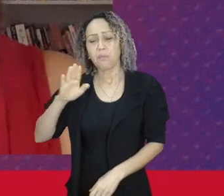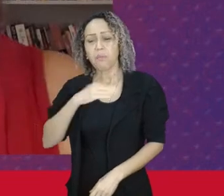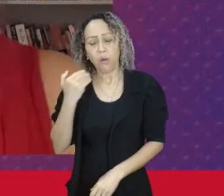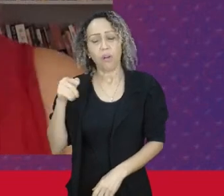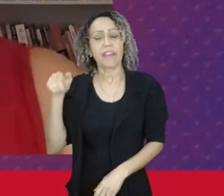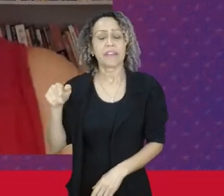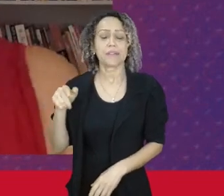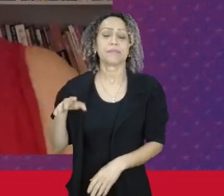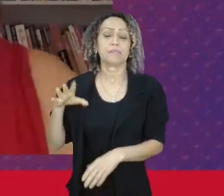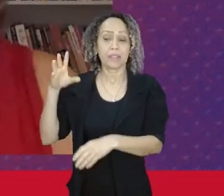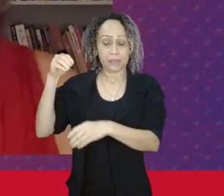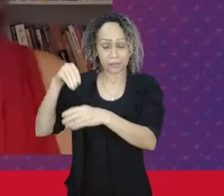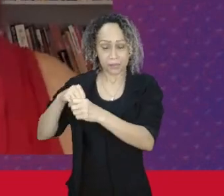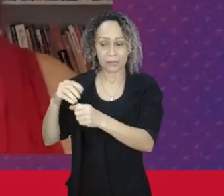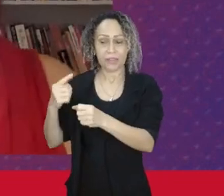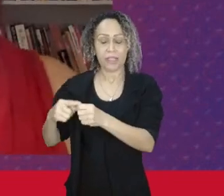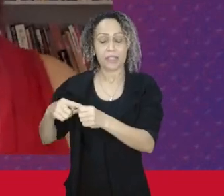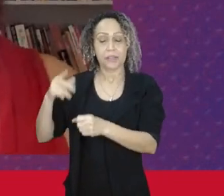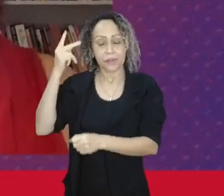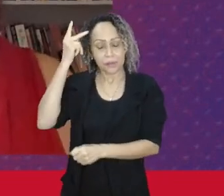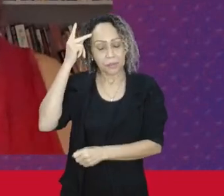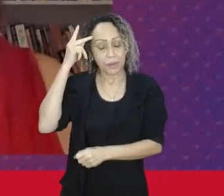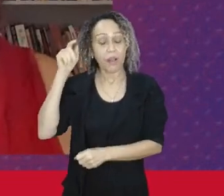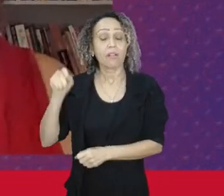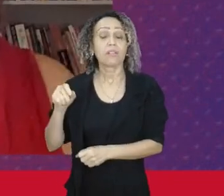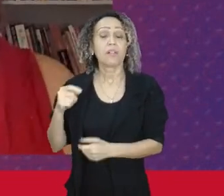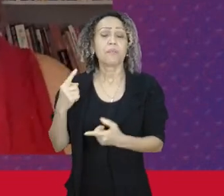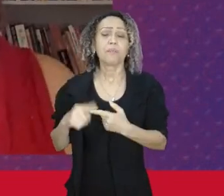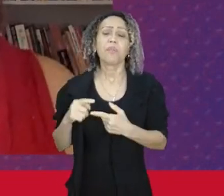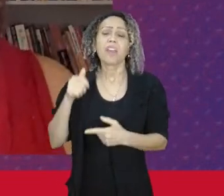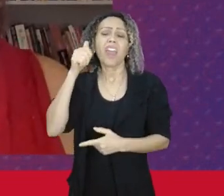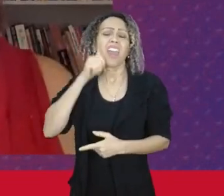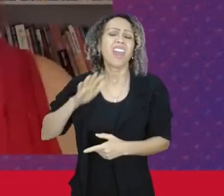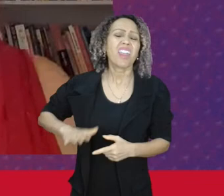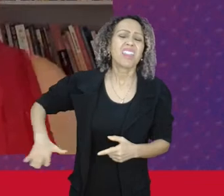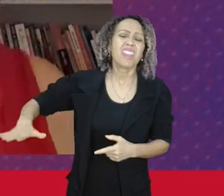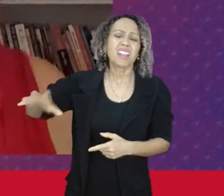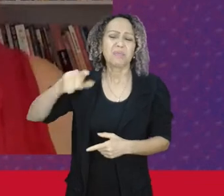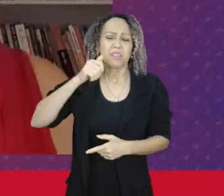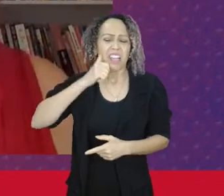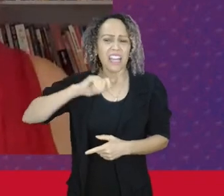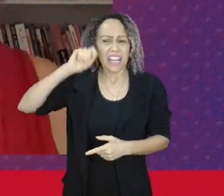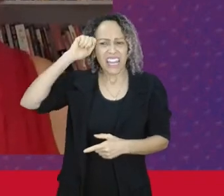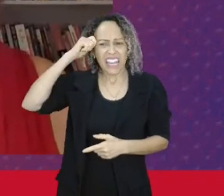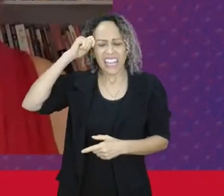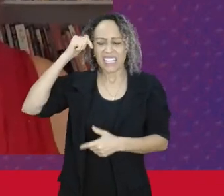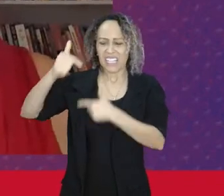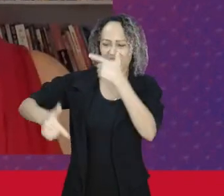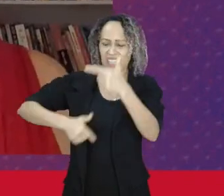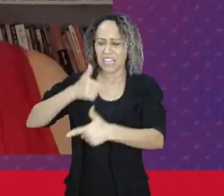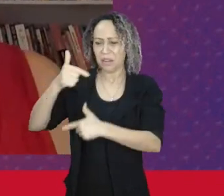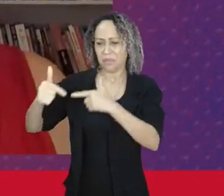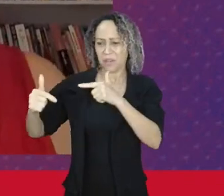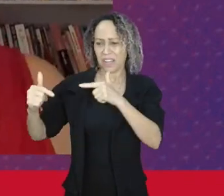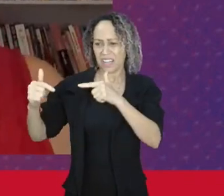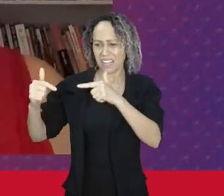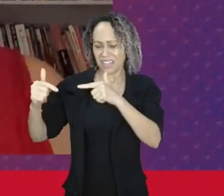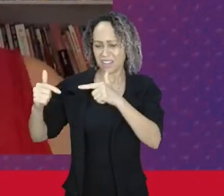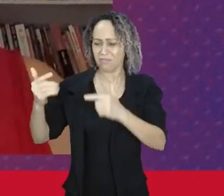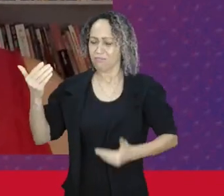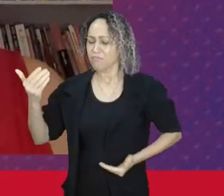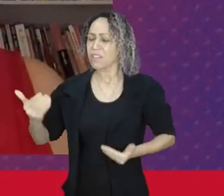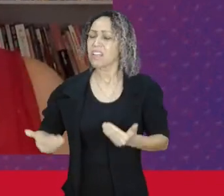explicado por quê? É explicado porque essas pessoas que trabalham como empregadas domésticas não